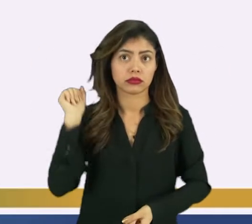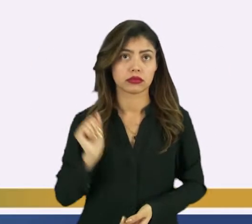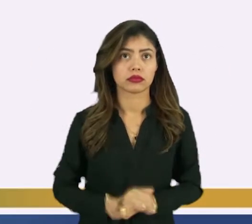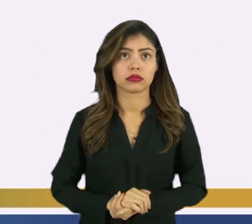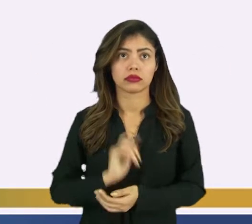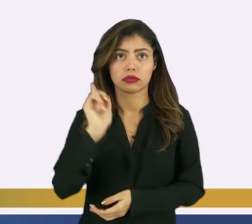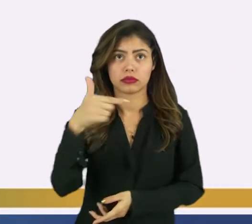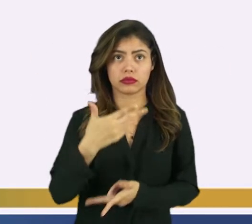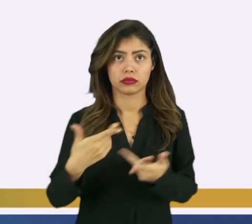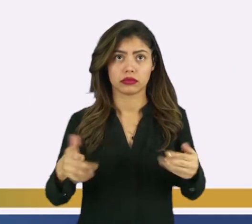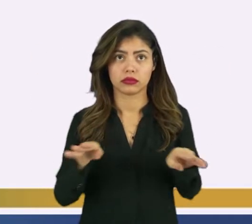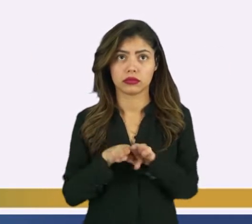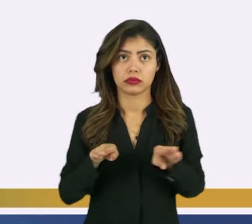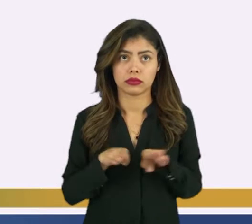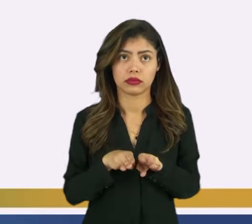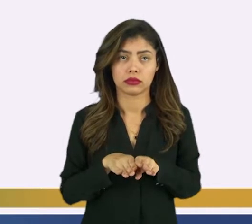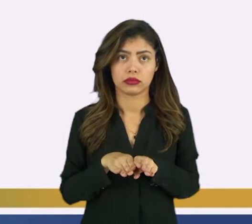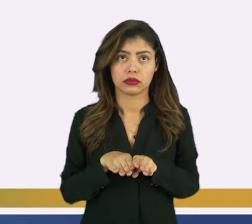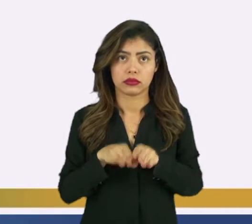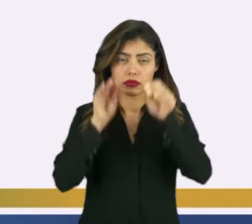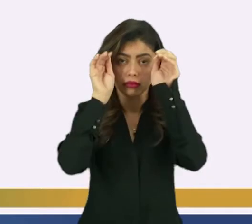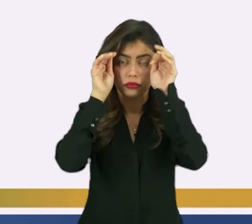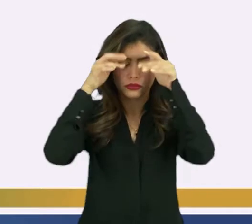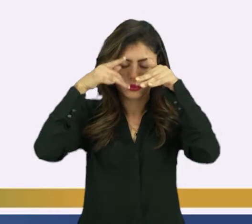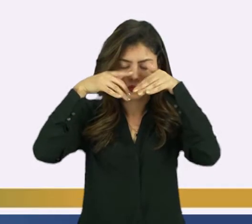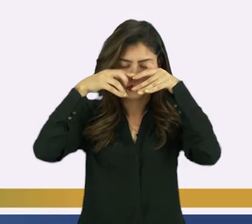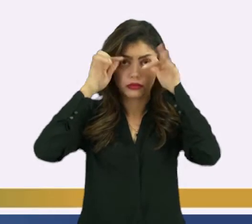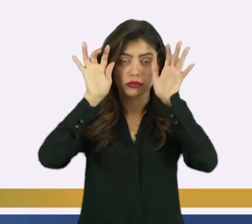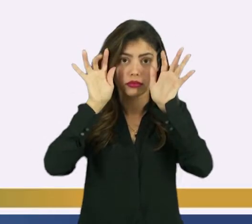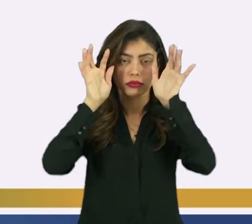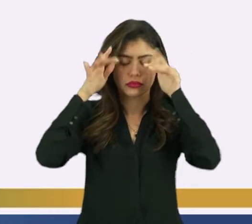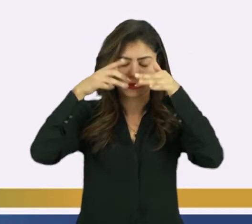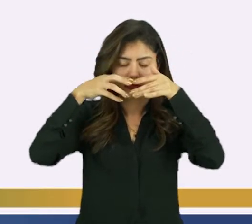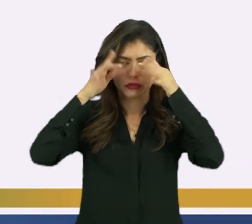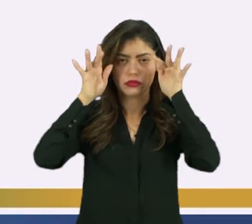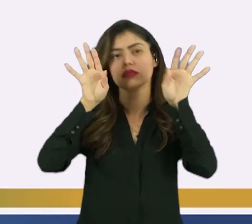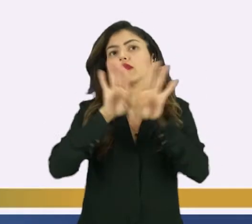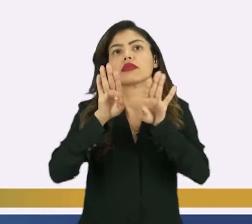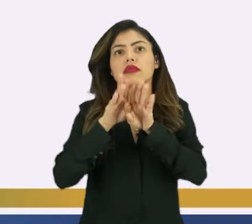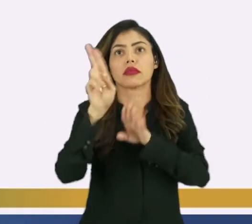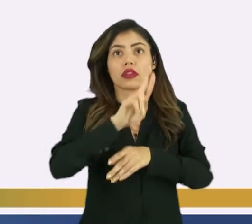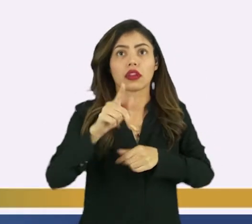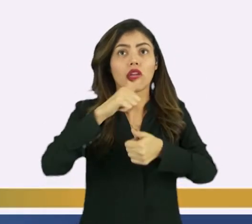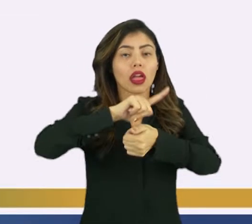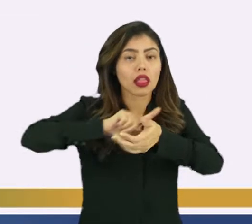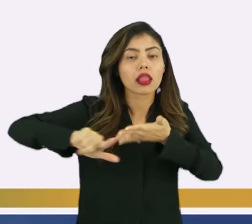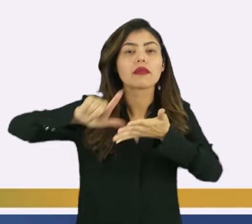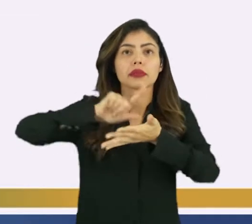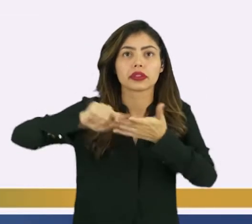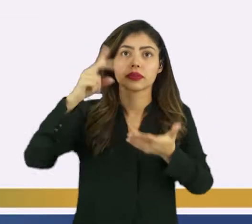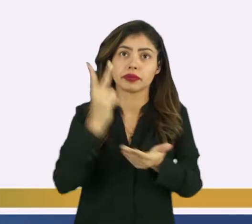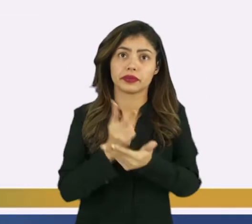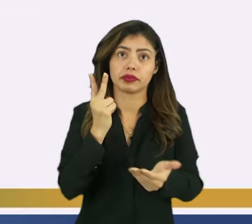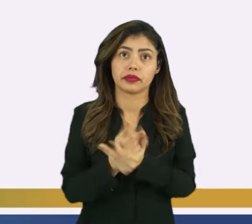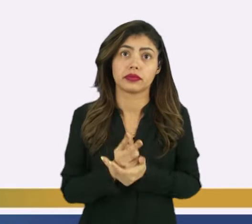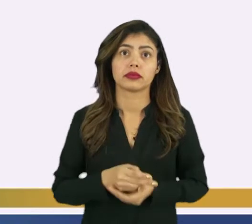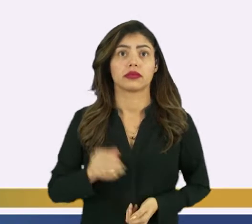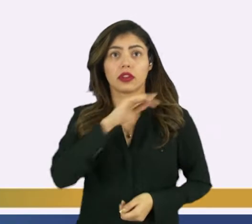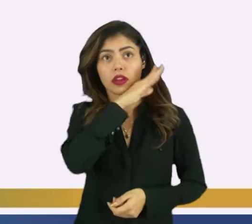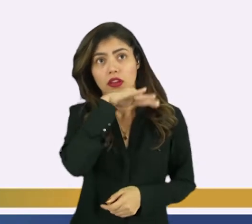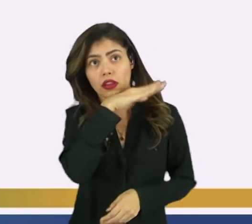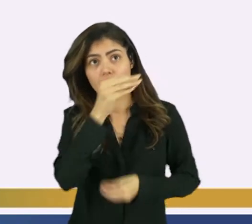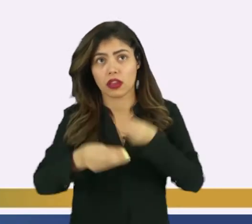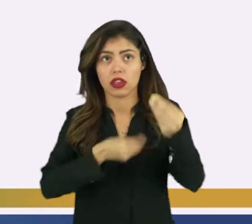ouvido. Outra coisa é que eles têm pálpebras que protegem os olhos e que vão realizar sua limpeza. E são